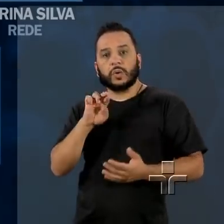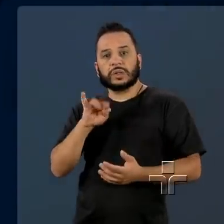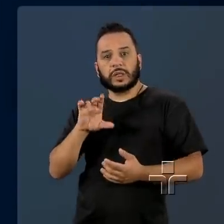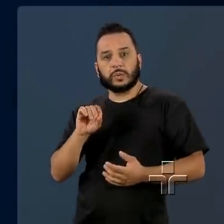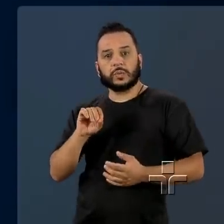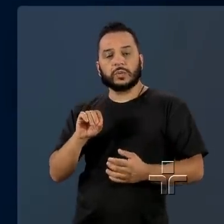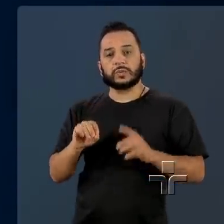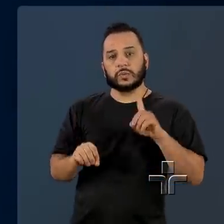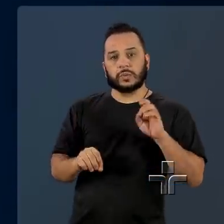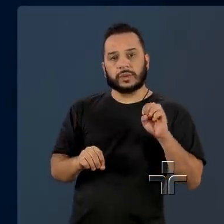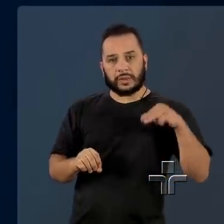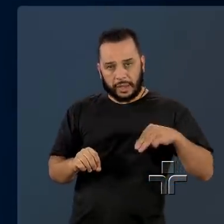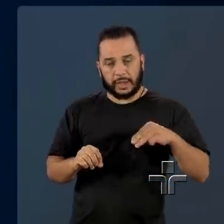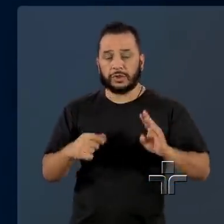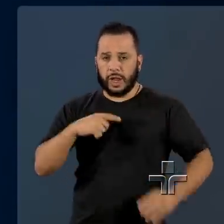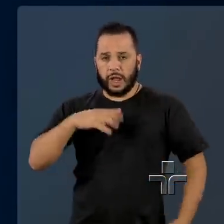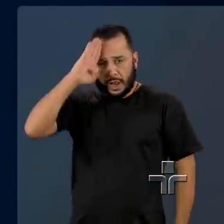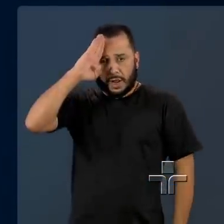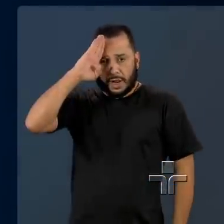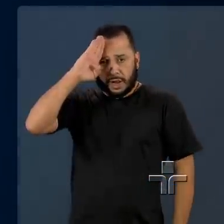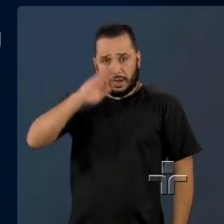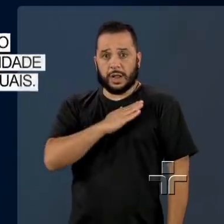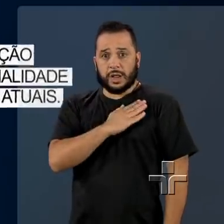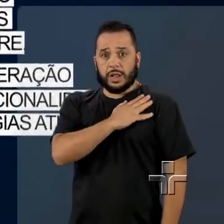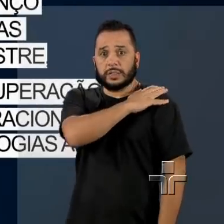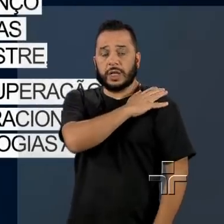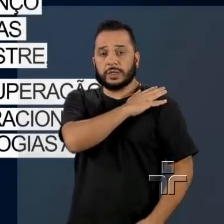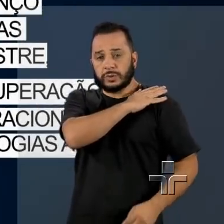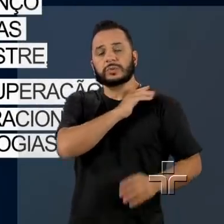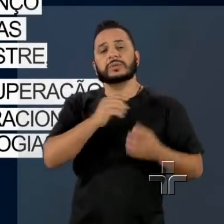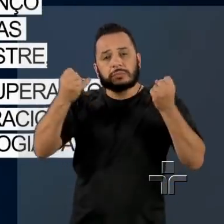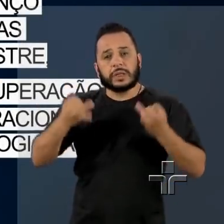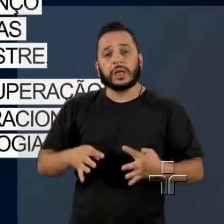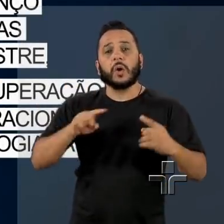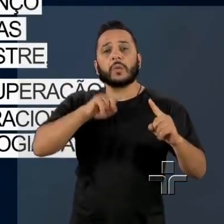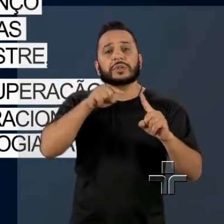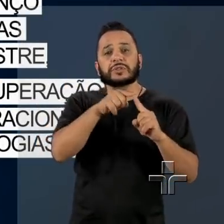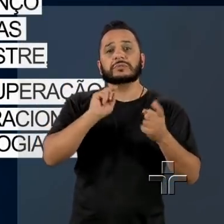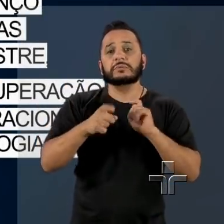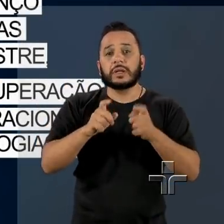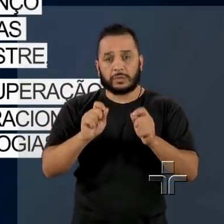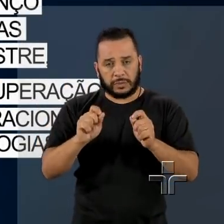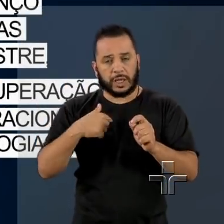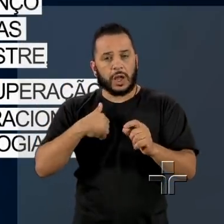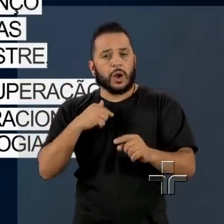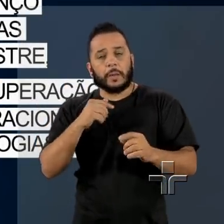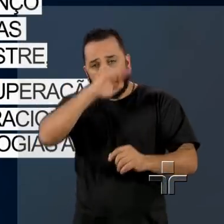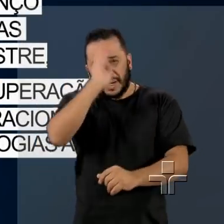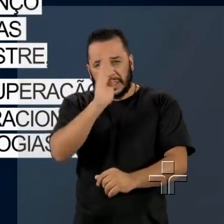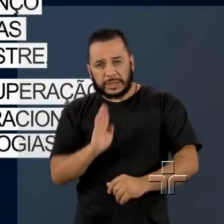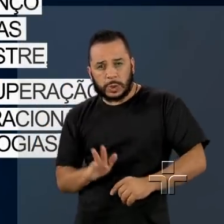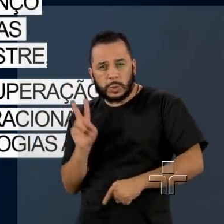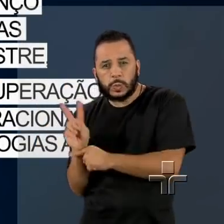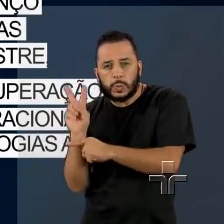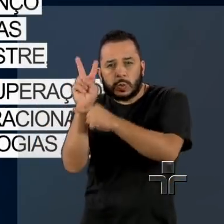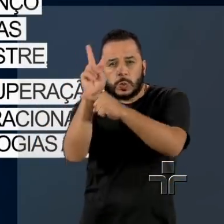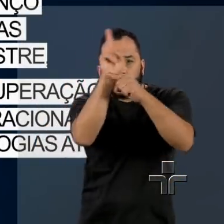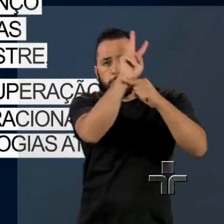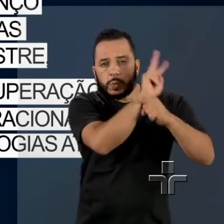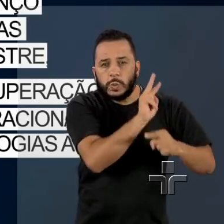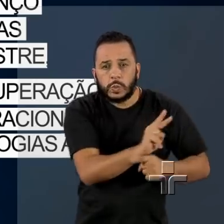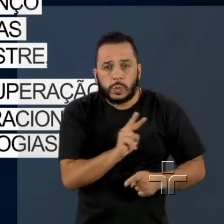FAAP. E você pode mandar perguntas e fazer comentários através do Twitter na hashtag Jornal da Cultura.